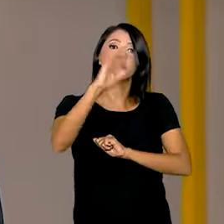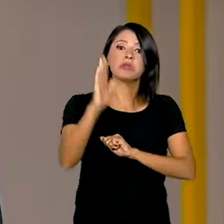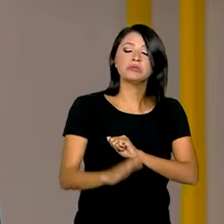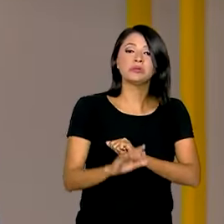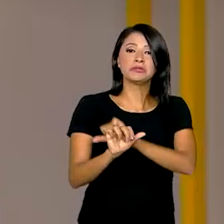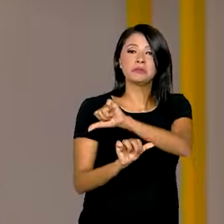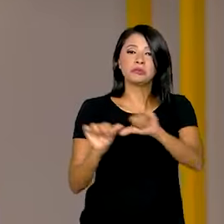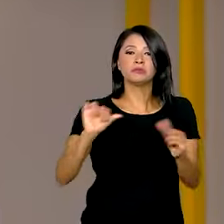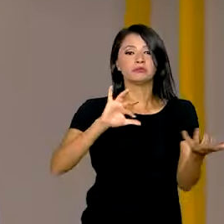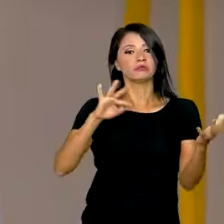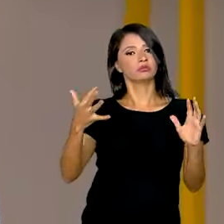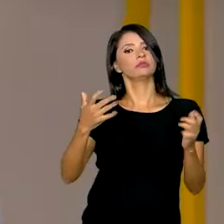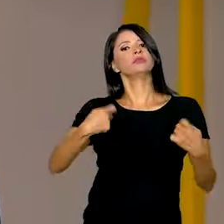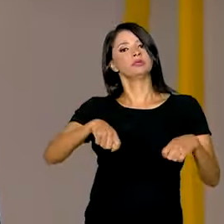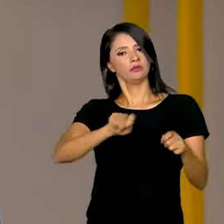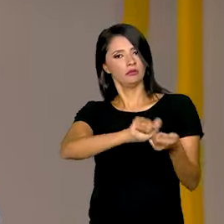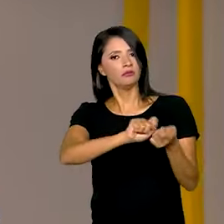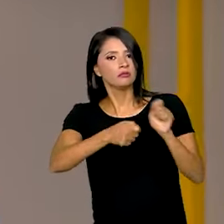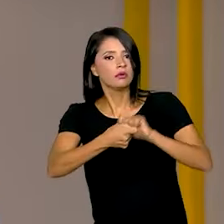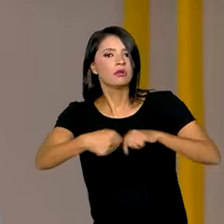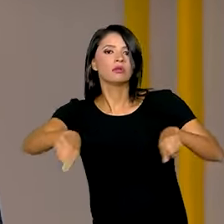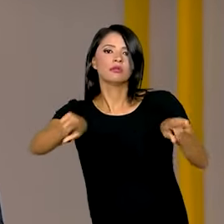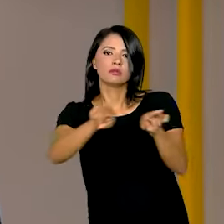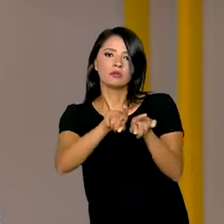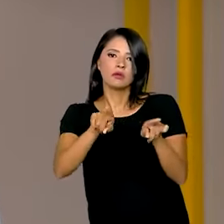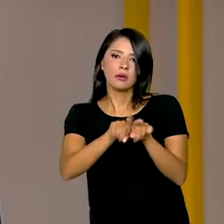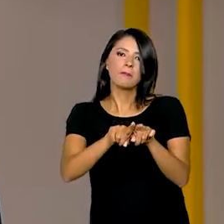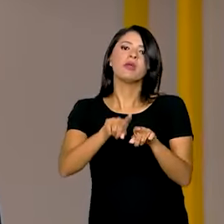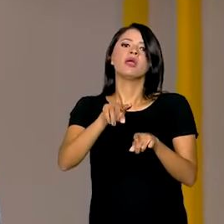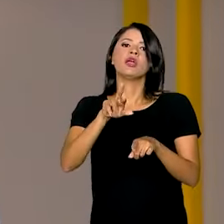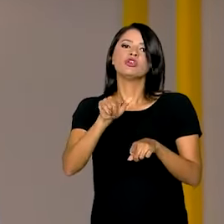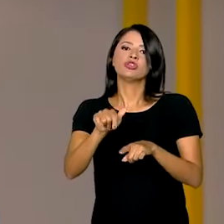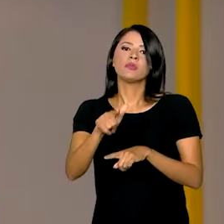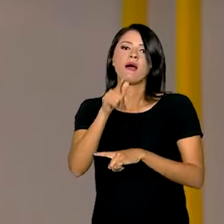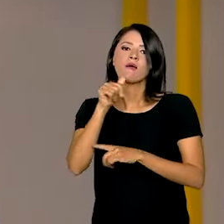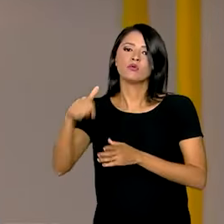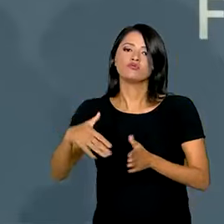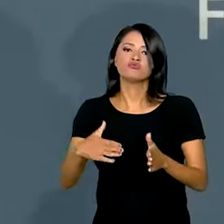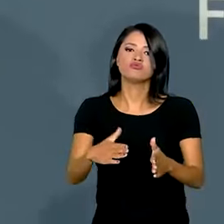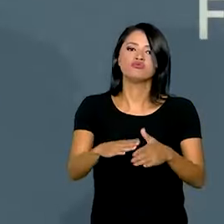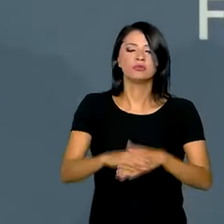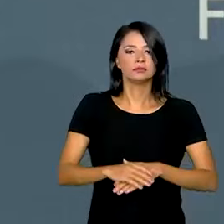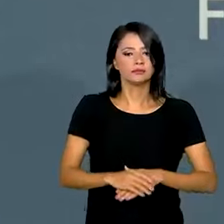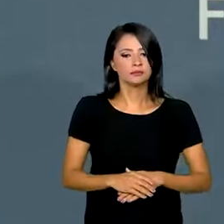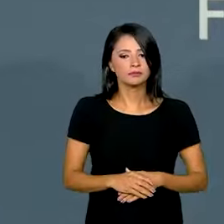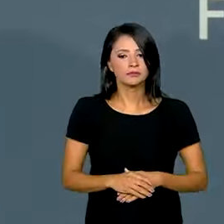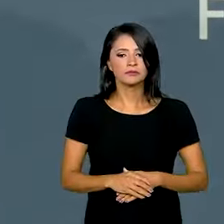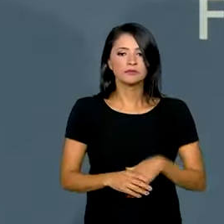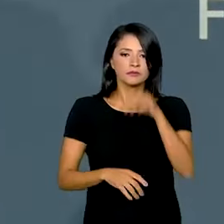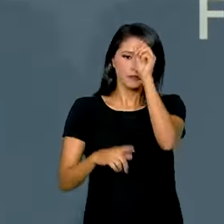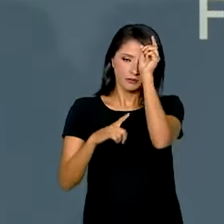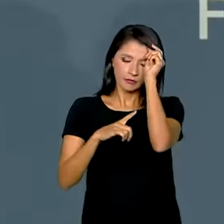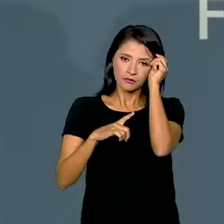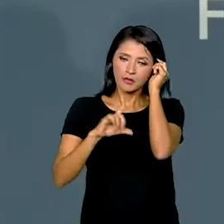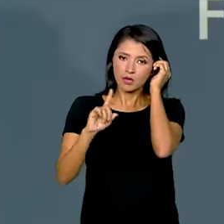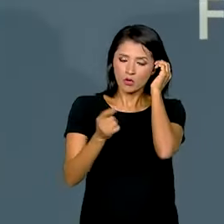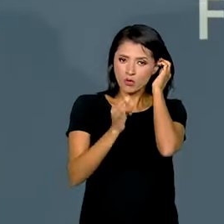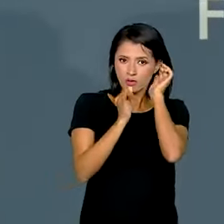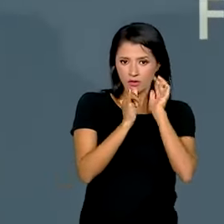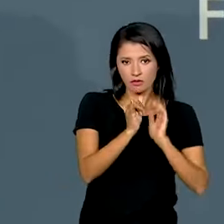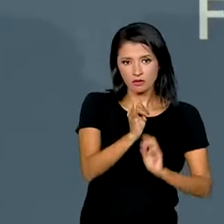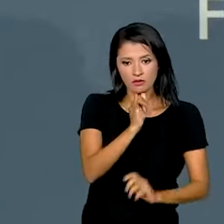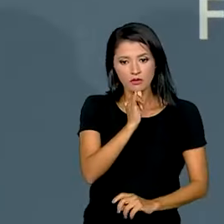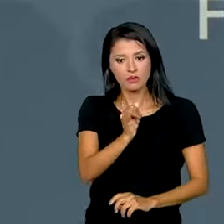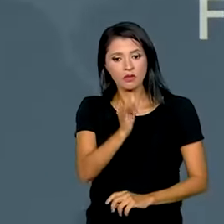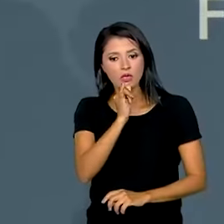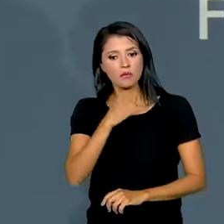mudanças climáticas, incluindo o regime de águas dos rios da região. Eu tenho um exemplo que eu gosto